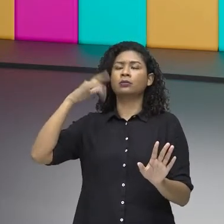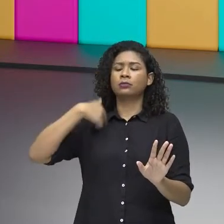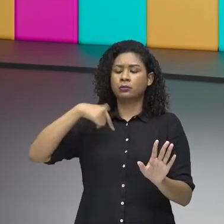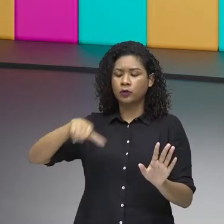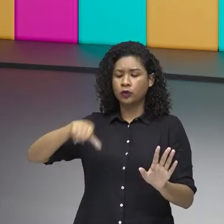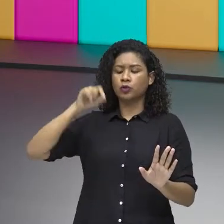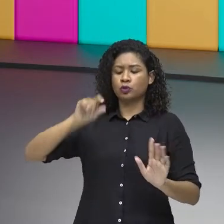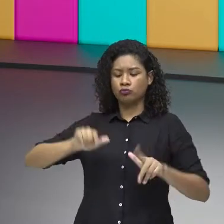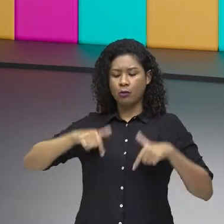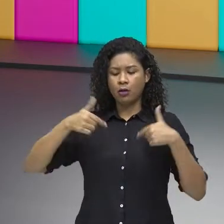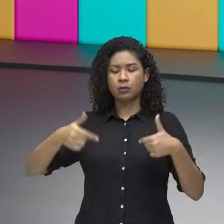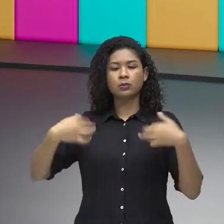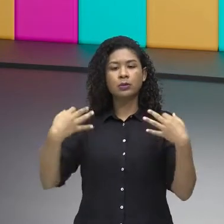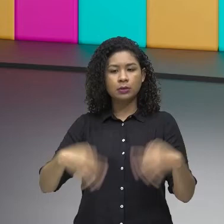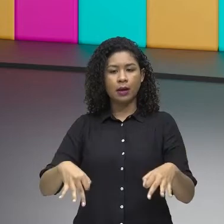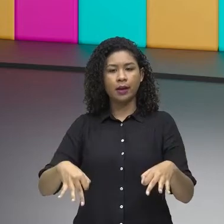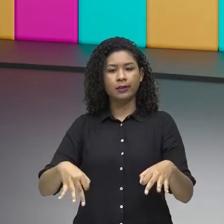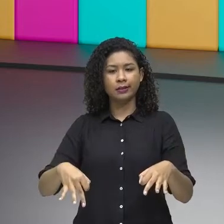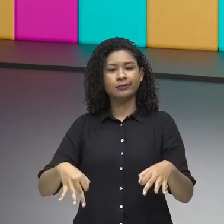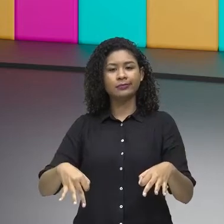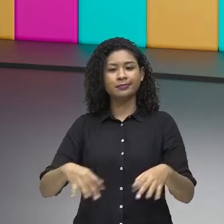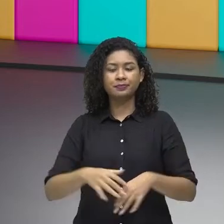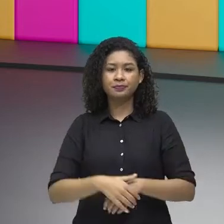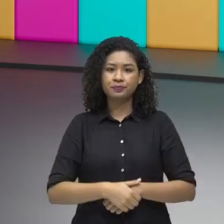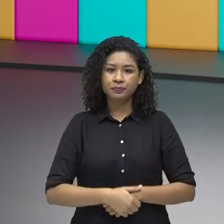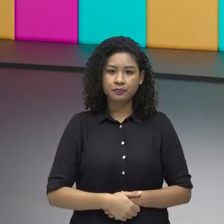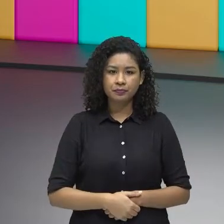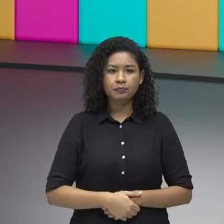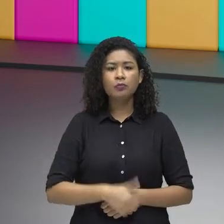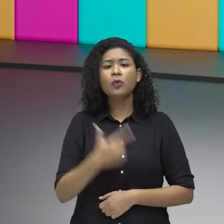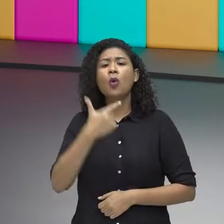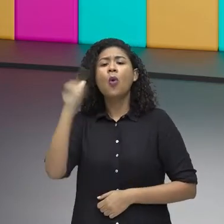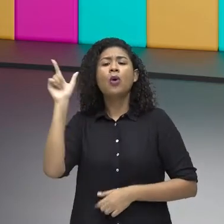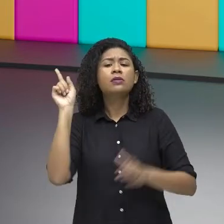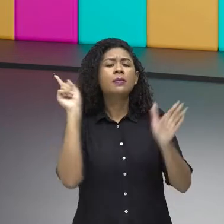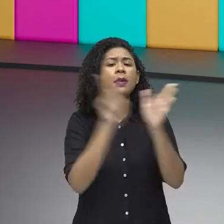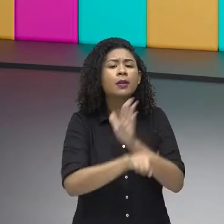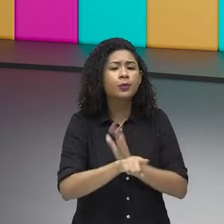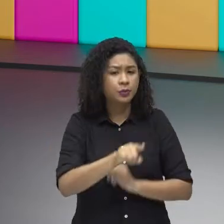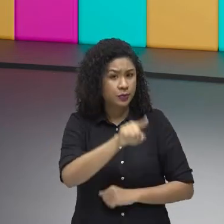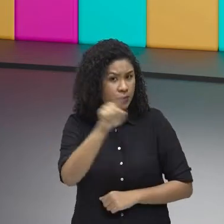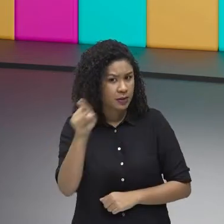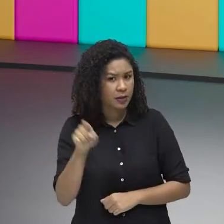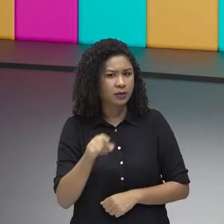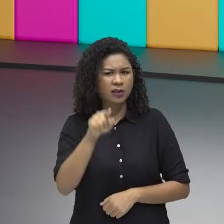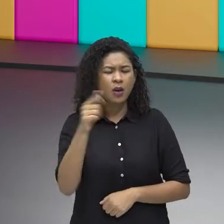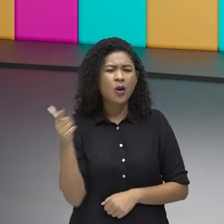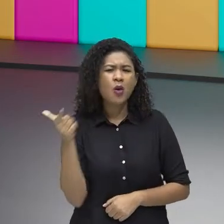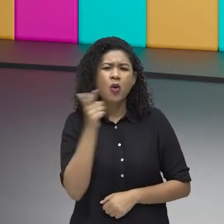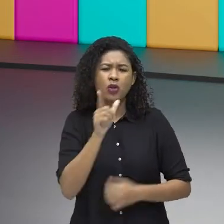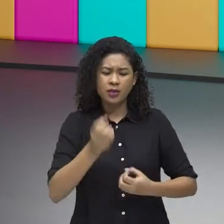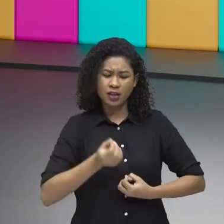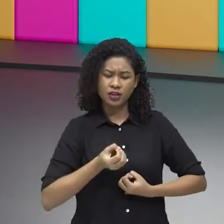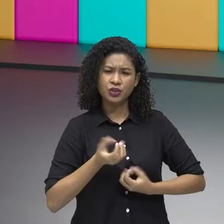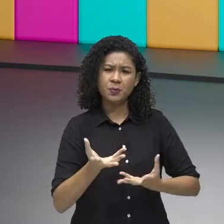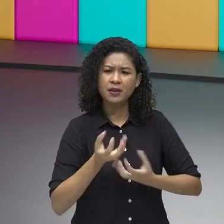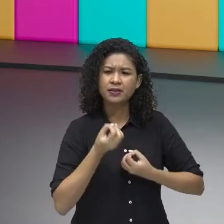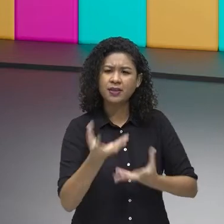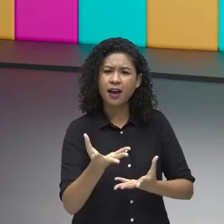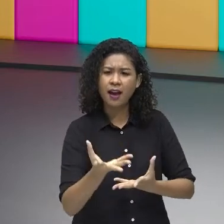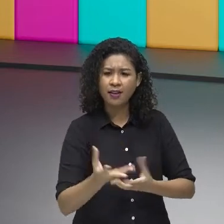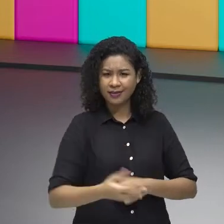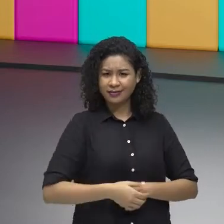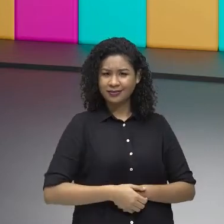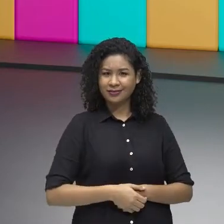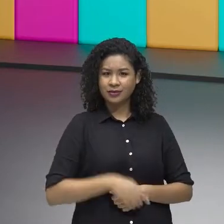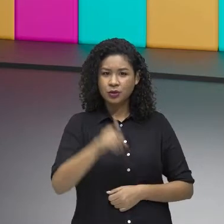atitude. E eu tenho uma outra perguntinha para você. Você consegue se expressar? Você consegue expressar aquilo